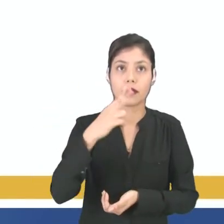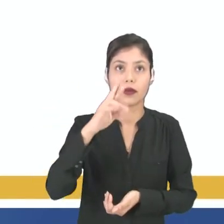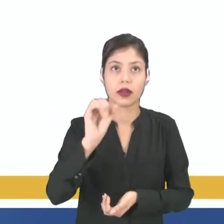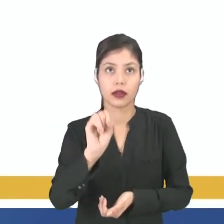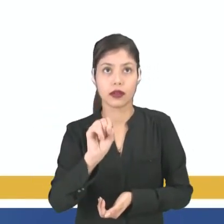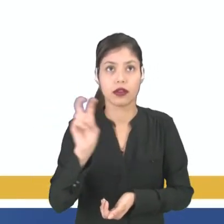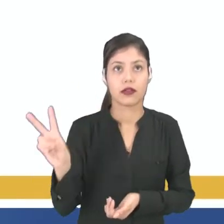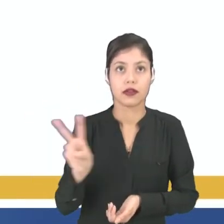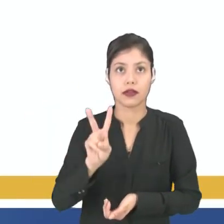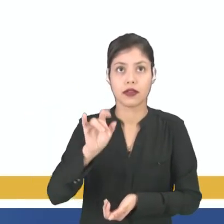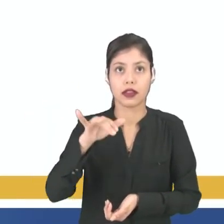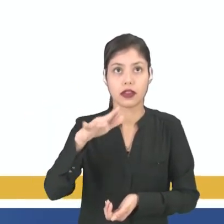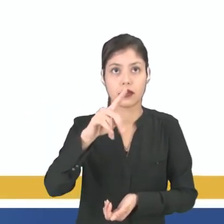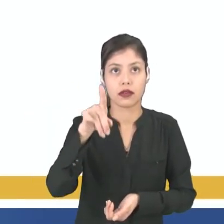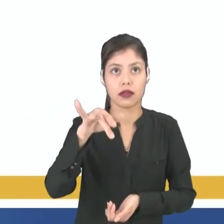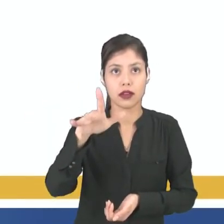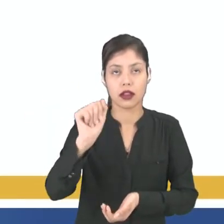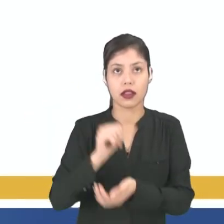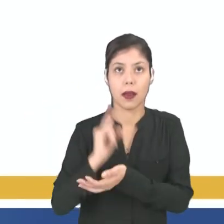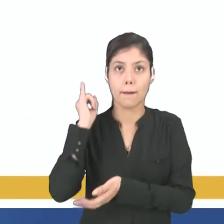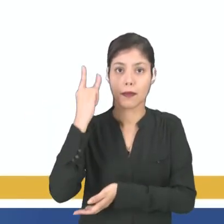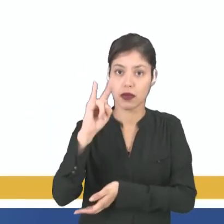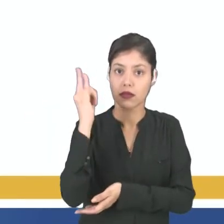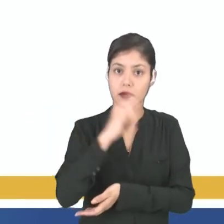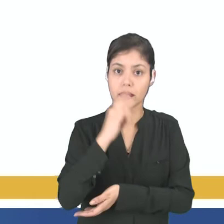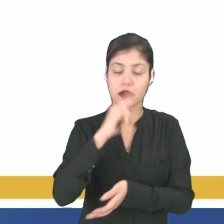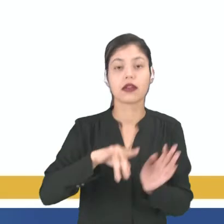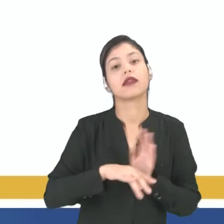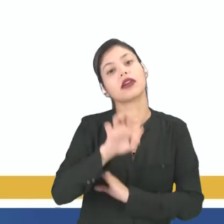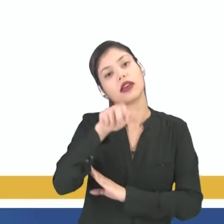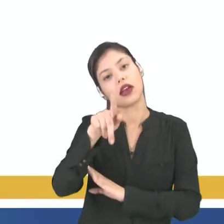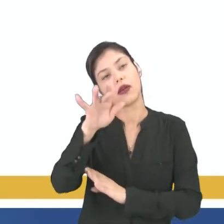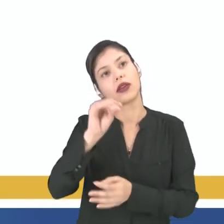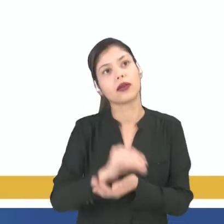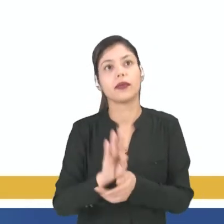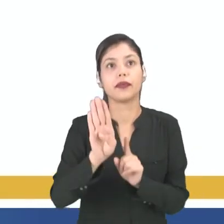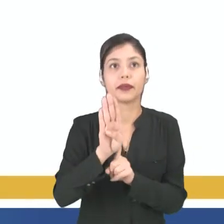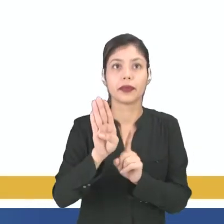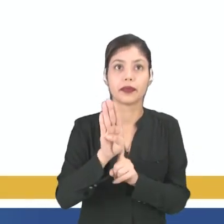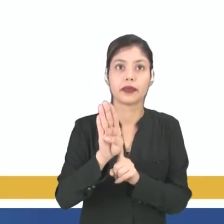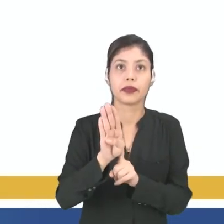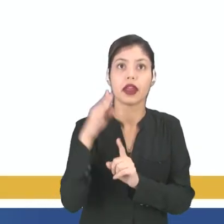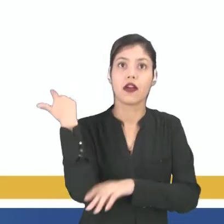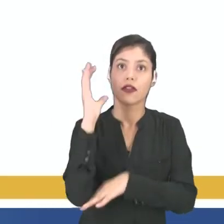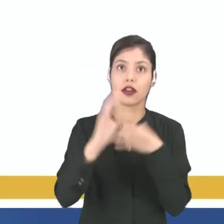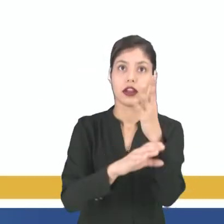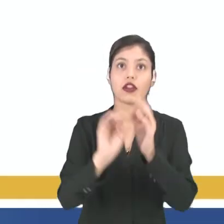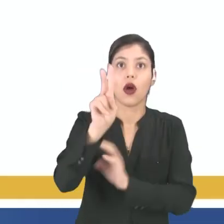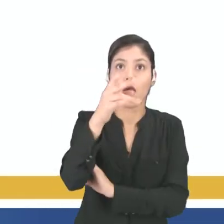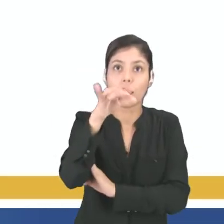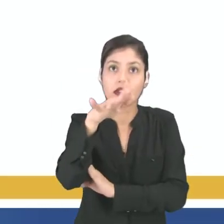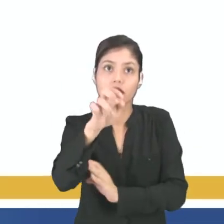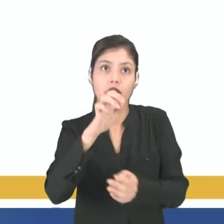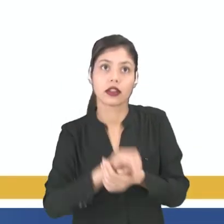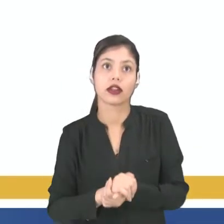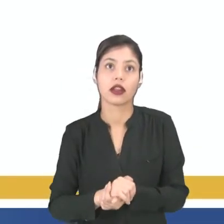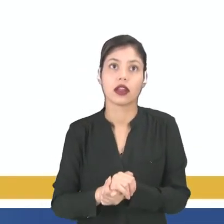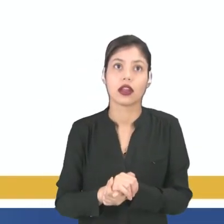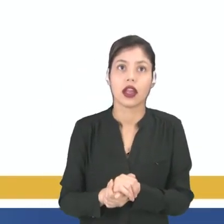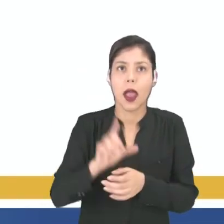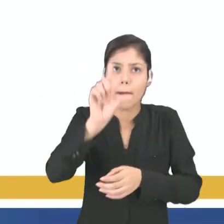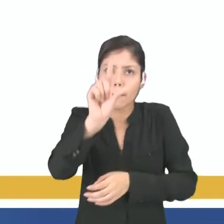Peru, Venezuela, Bolívia e Equador. B. É uma floresta predominantemente homogênea, latifoliada, decídua e